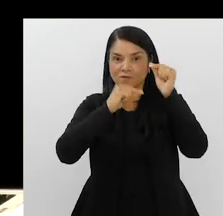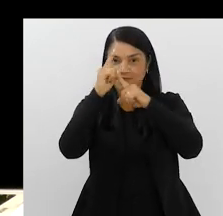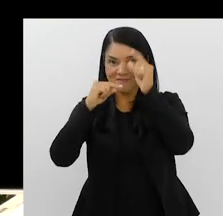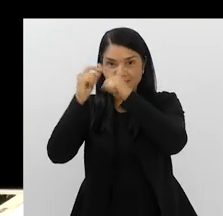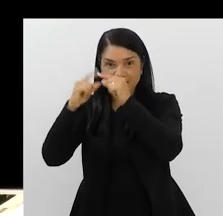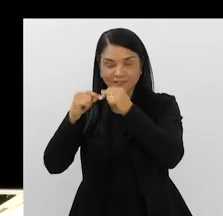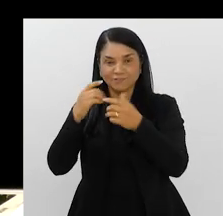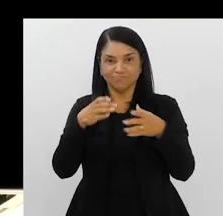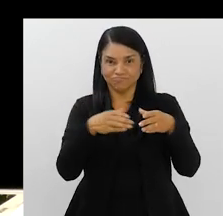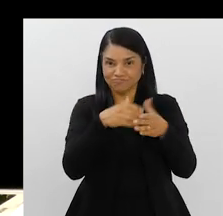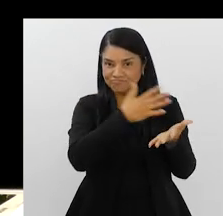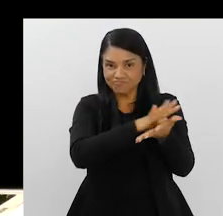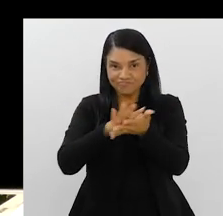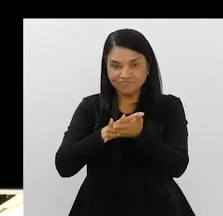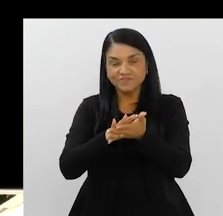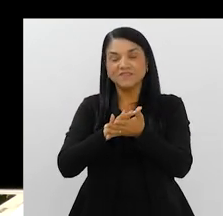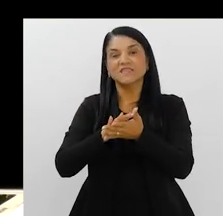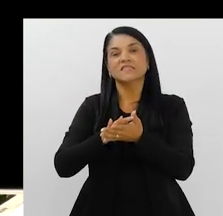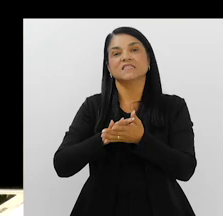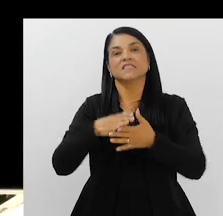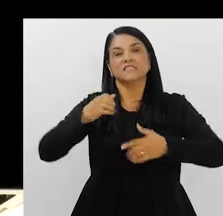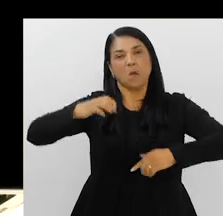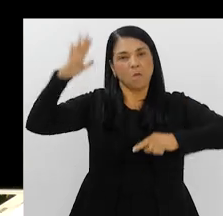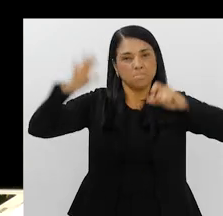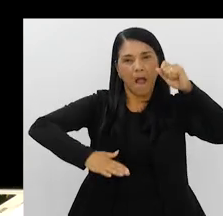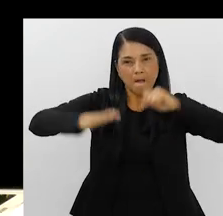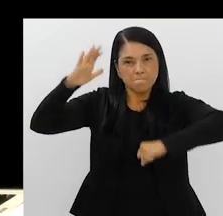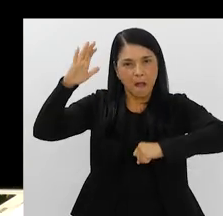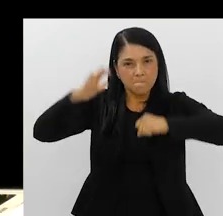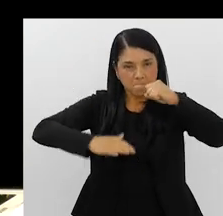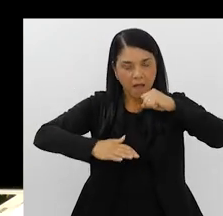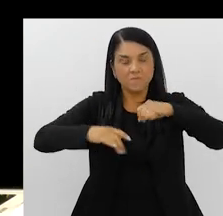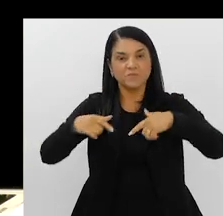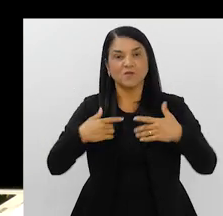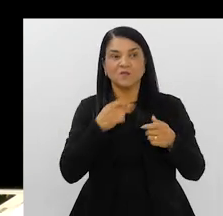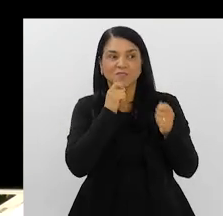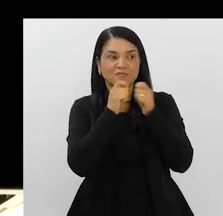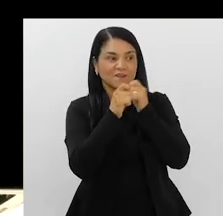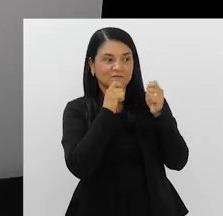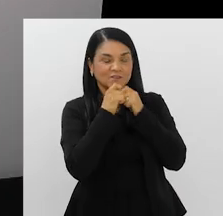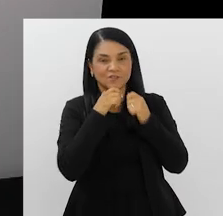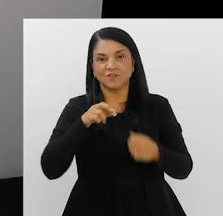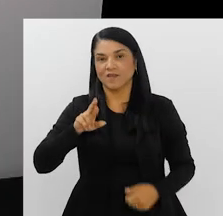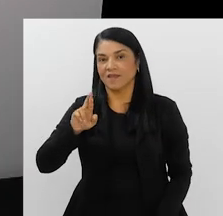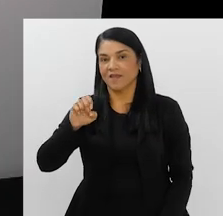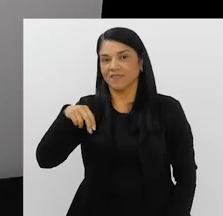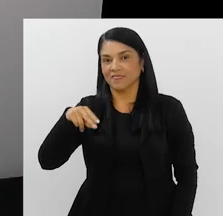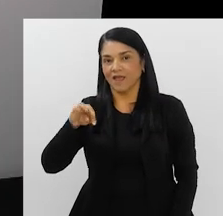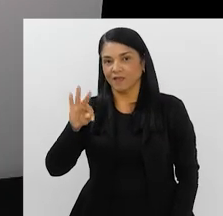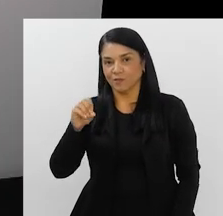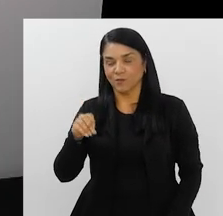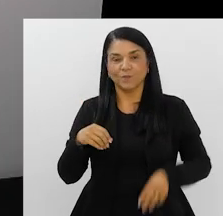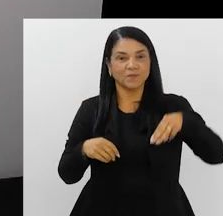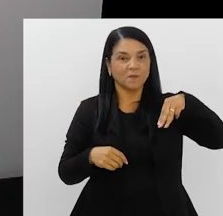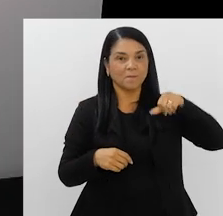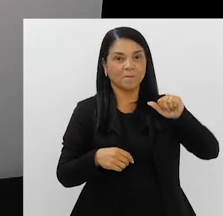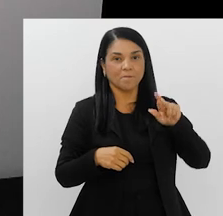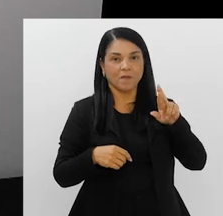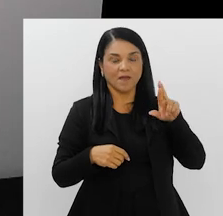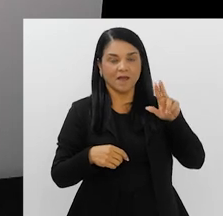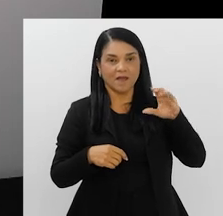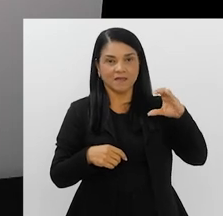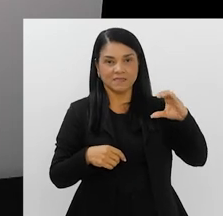agora, retomando aonde tudo começou. Hoje eu entrevisto Renato Lage e Márcia Lage. Tudo